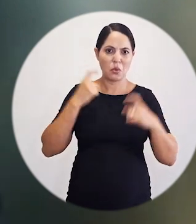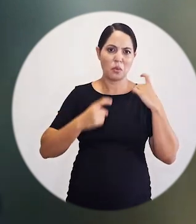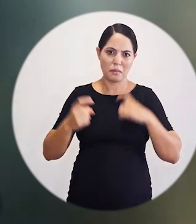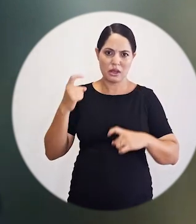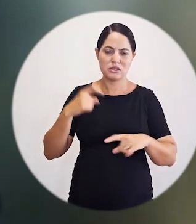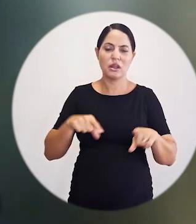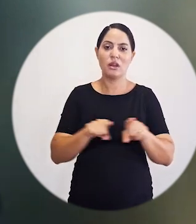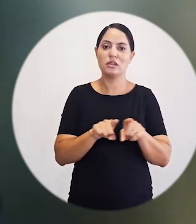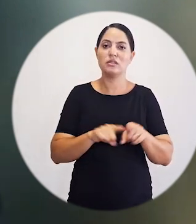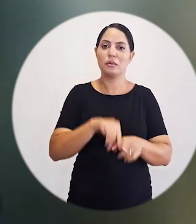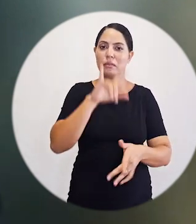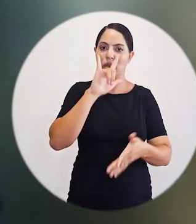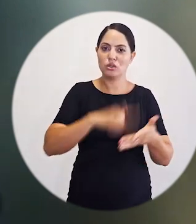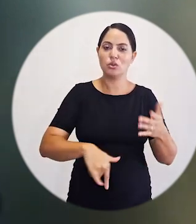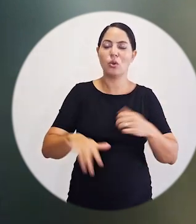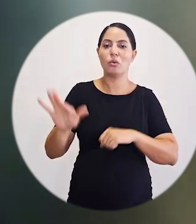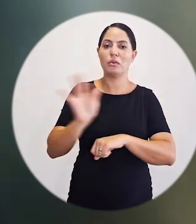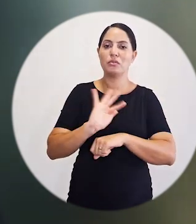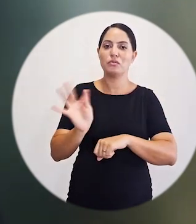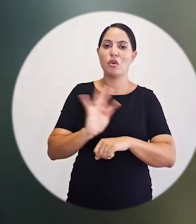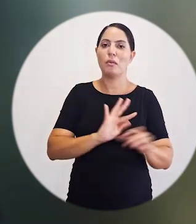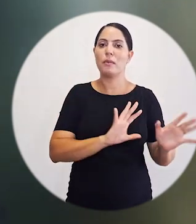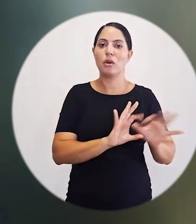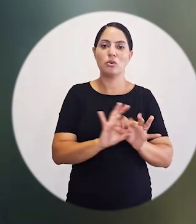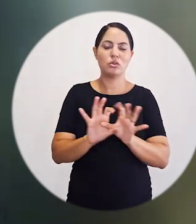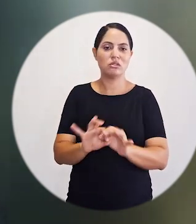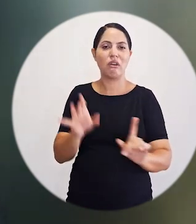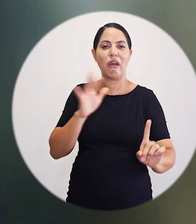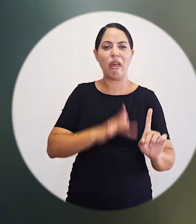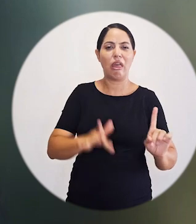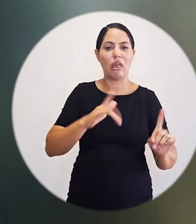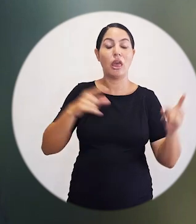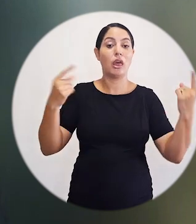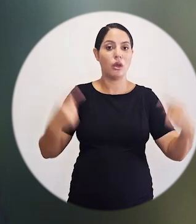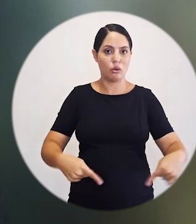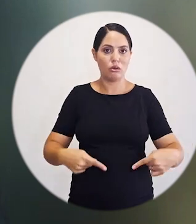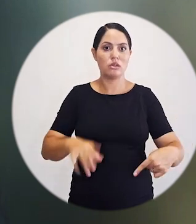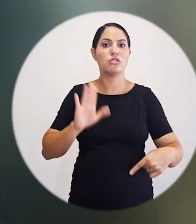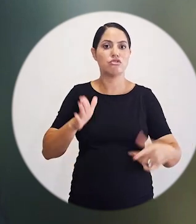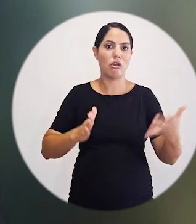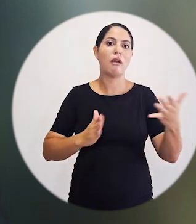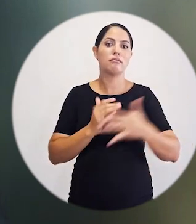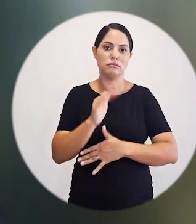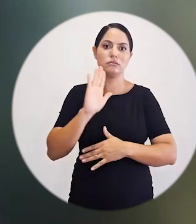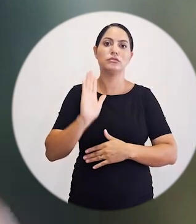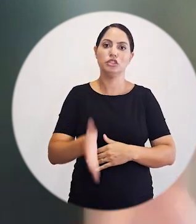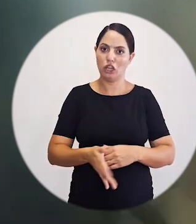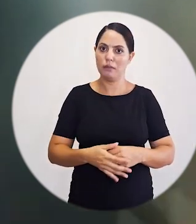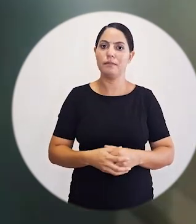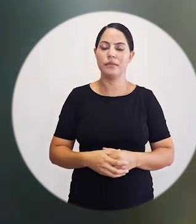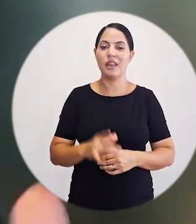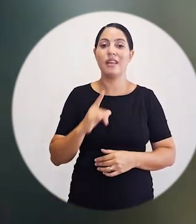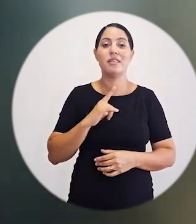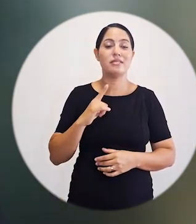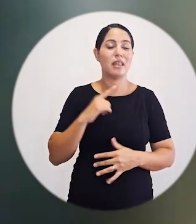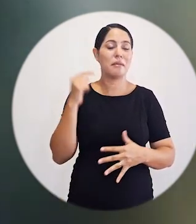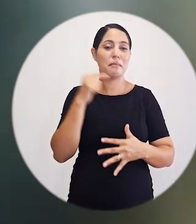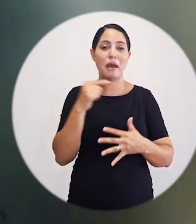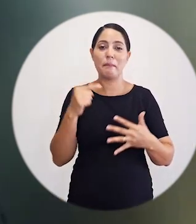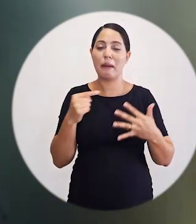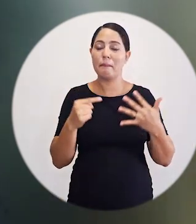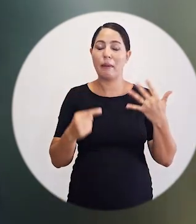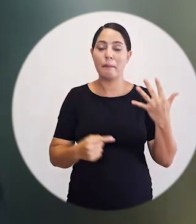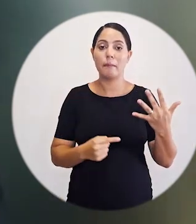lá. A gente fez um protocolo formal sugerindo uma campanha contra o capacitismo, uma campanha nacional, foi